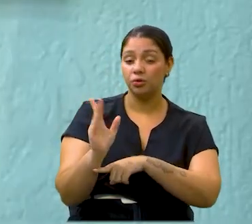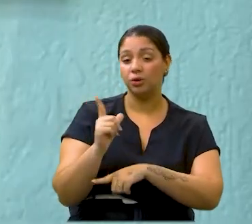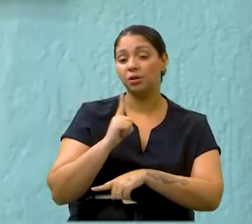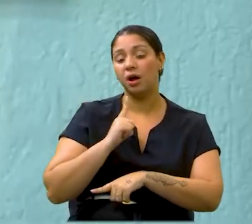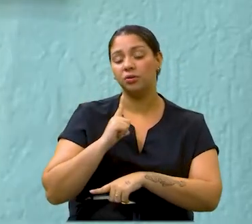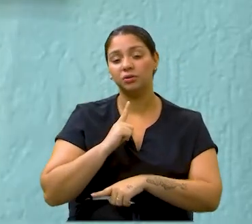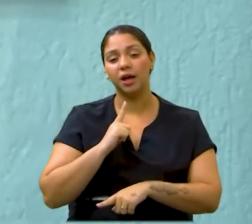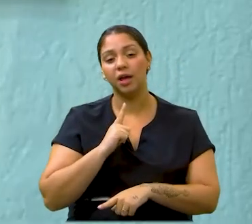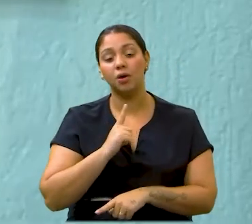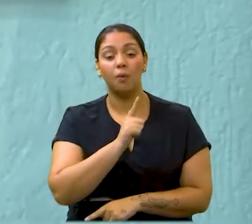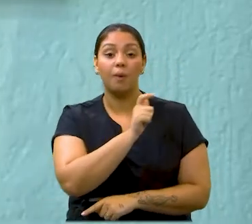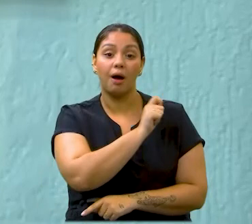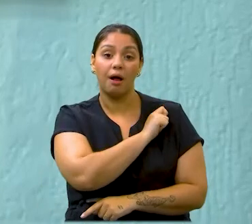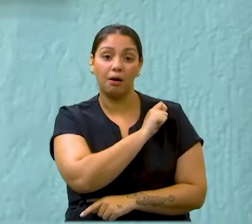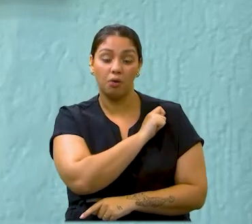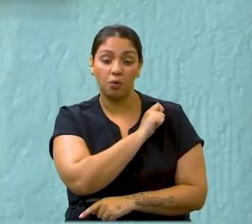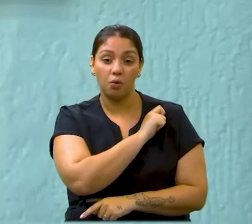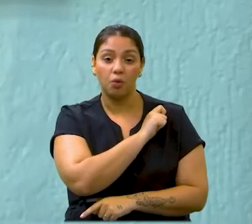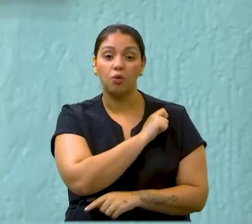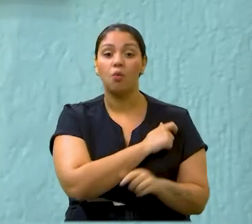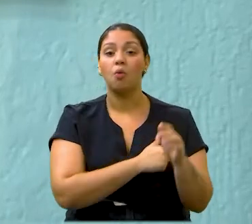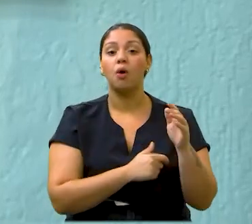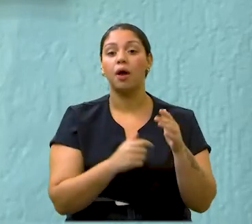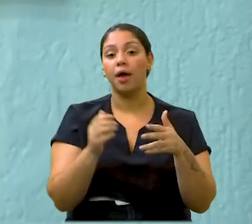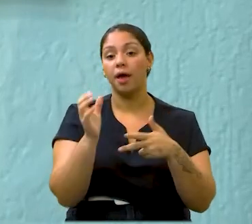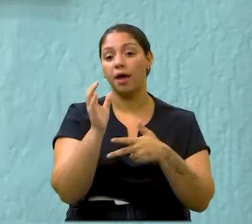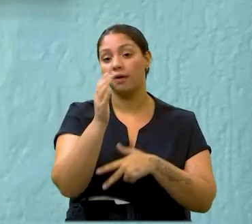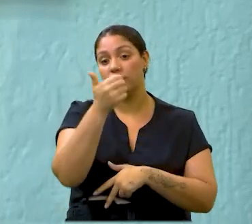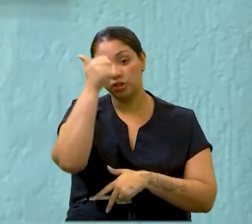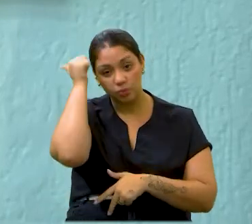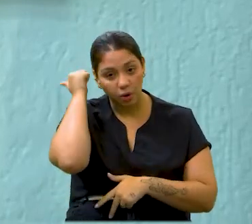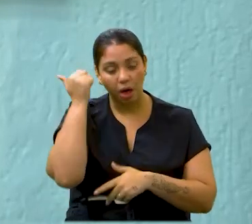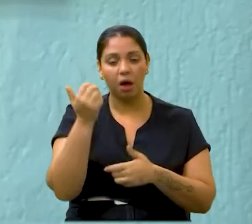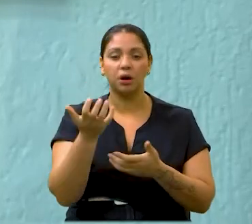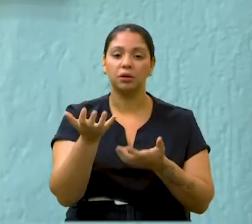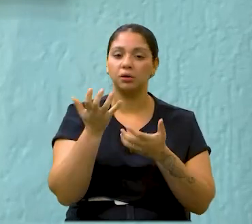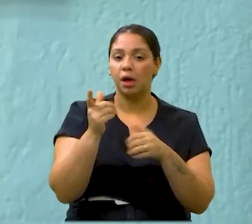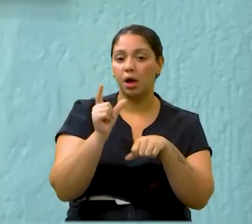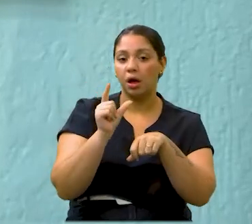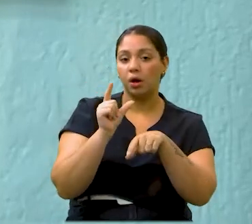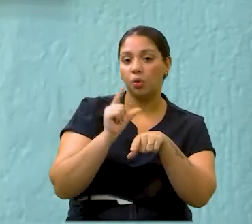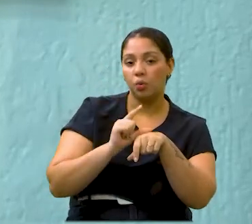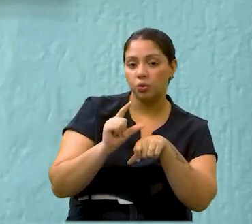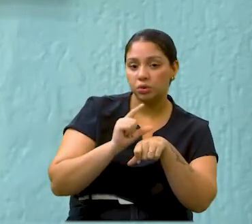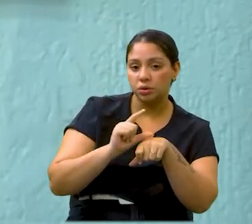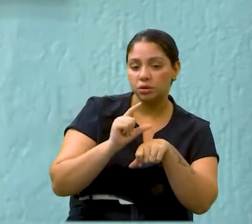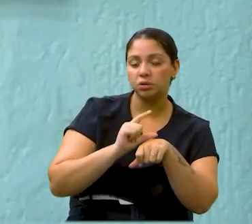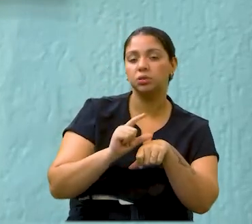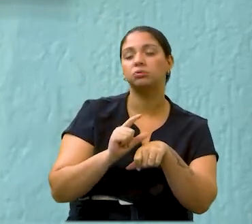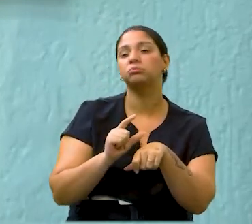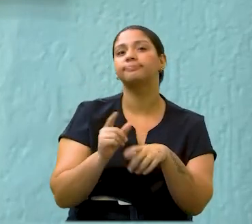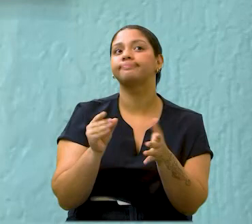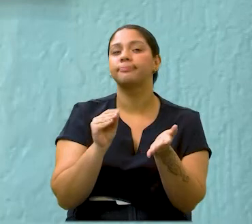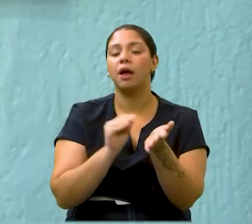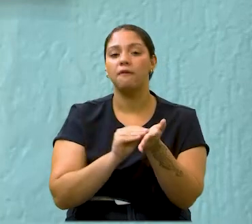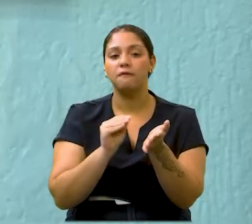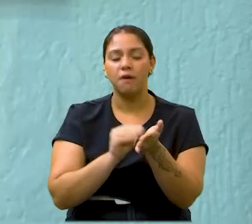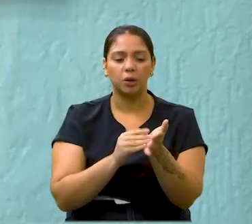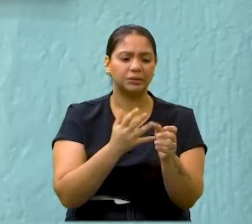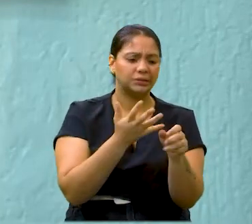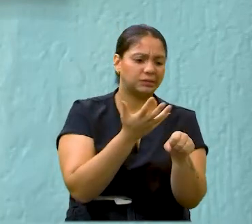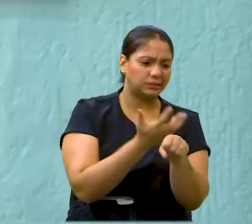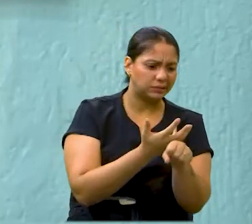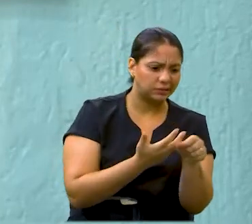tenho alunos pré-vestibulares que querem fazer cursinho, né, e ver que faltou aquela parte de